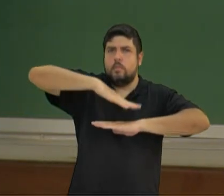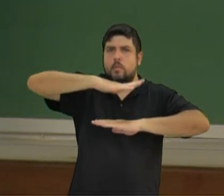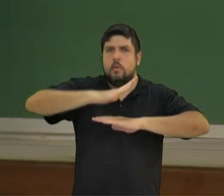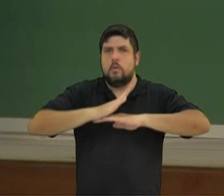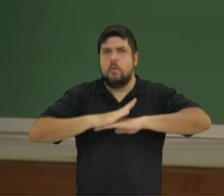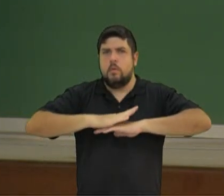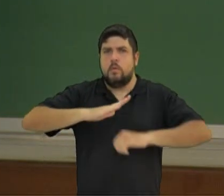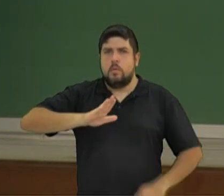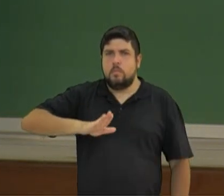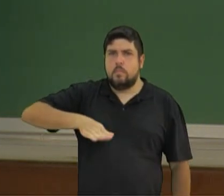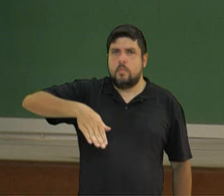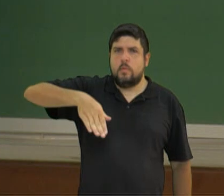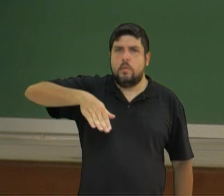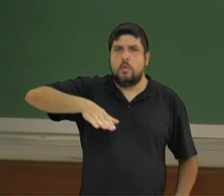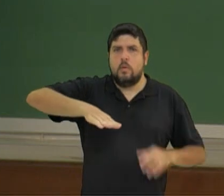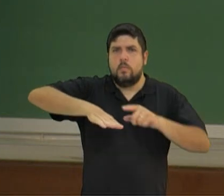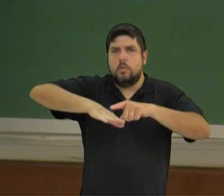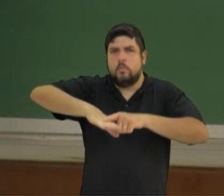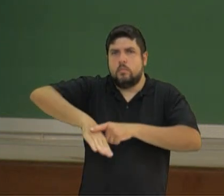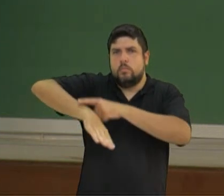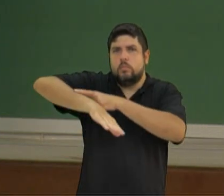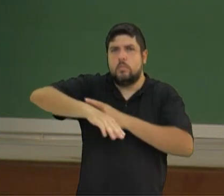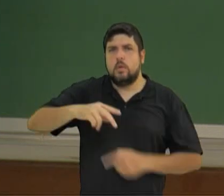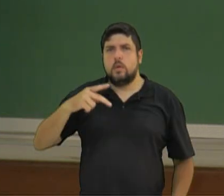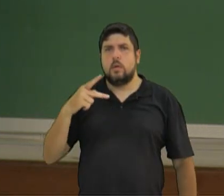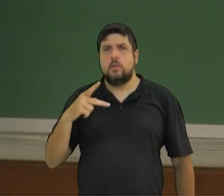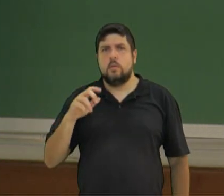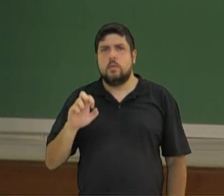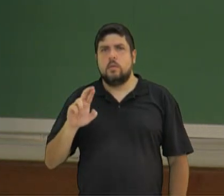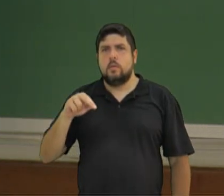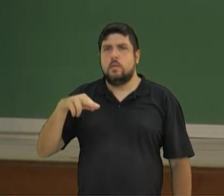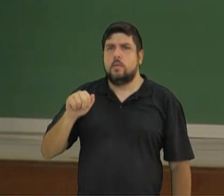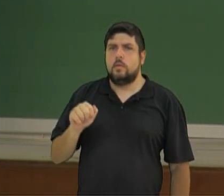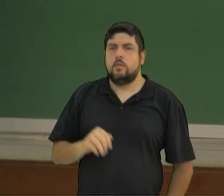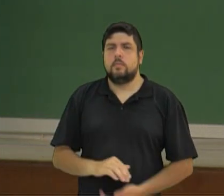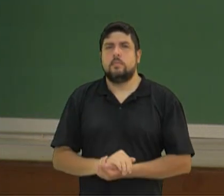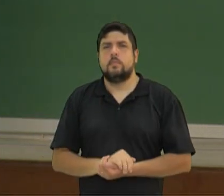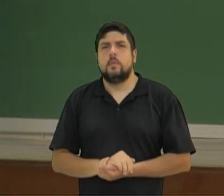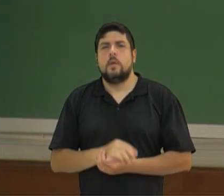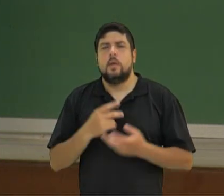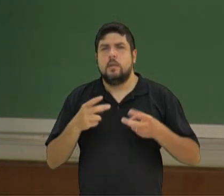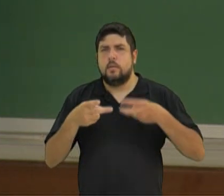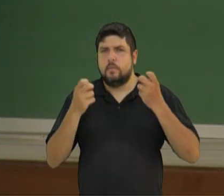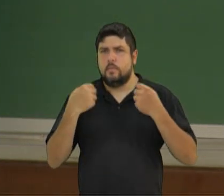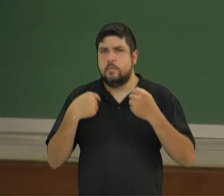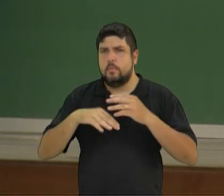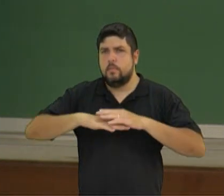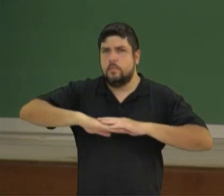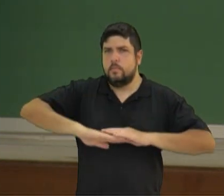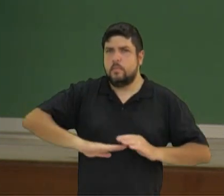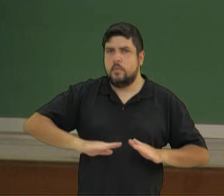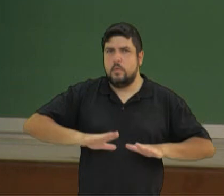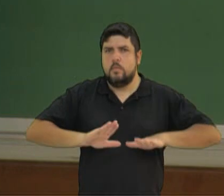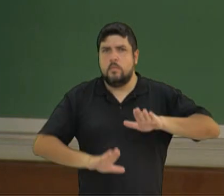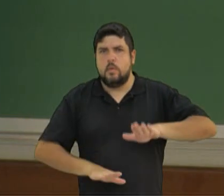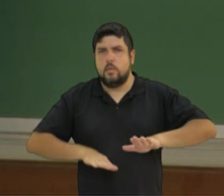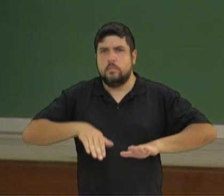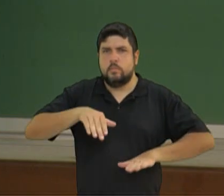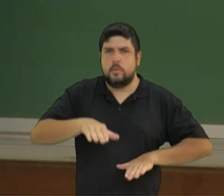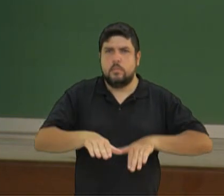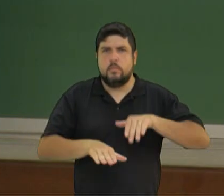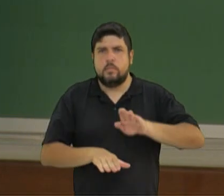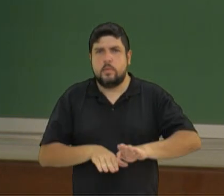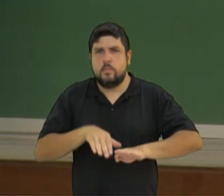para vocês os ossos, né? Uma parte desses ossos que formam o nosso corpo. Então a gente tem a